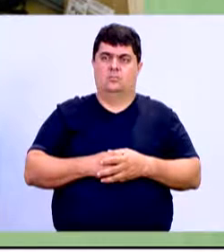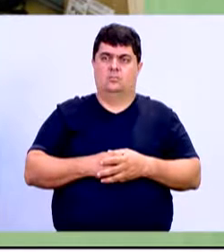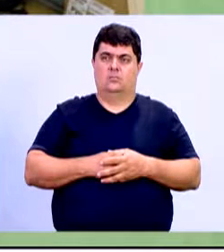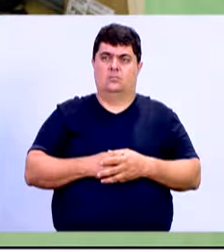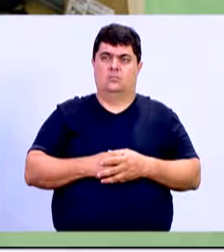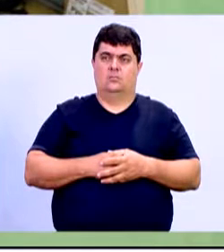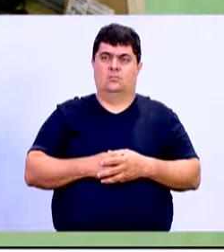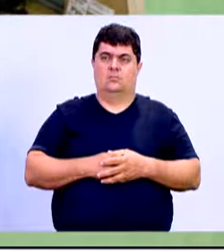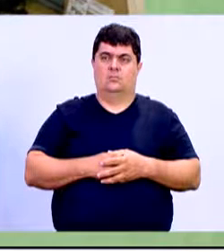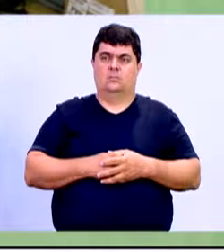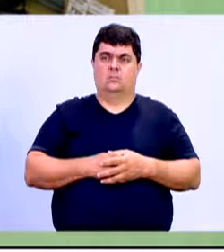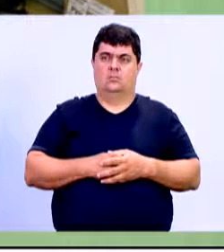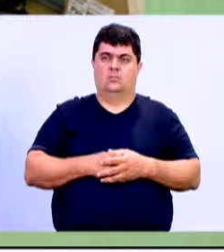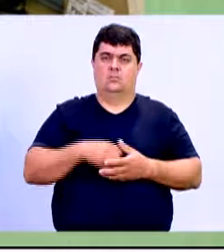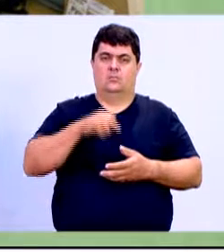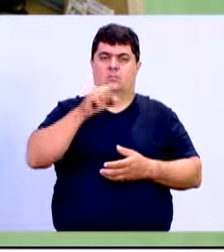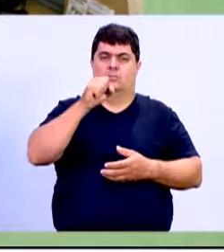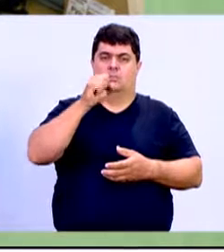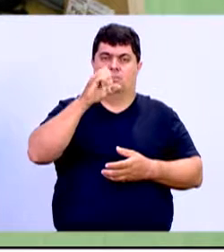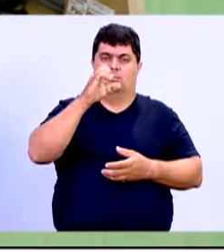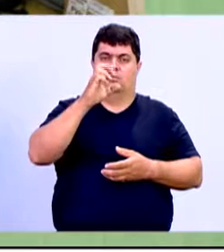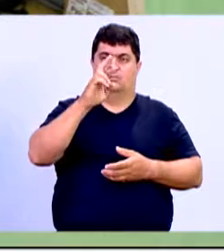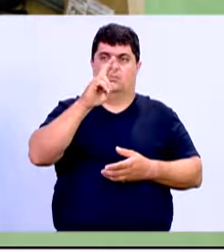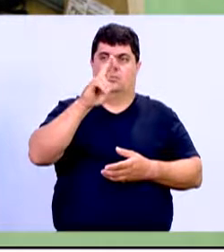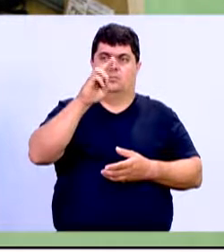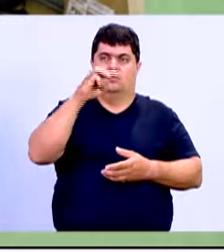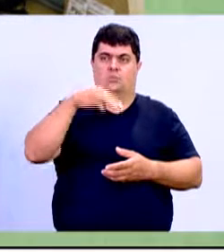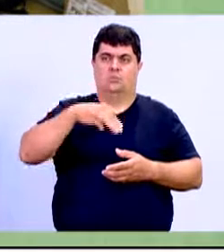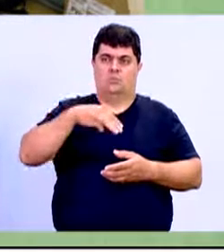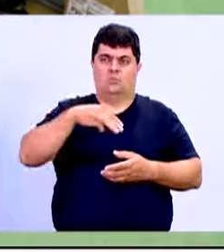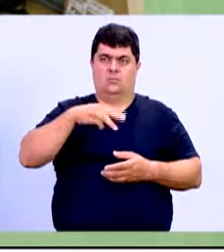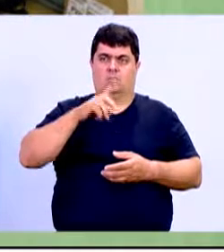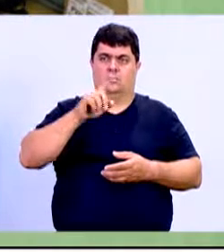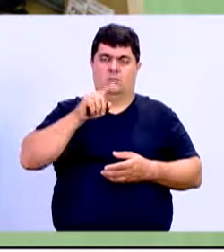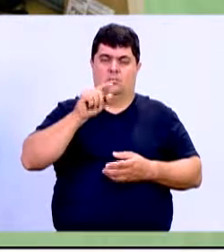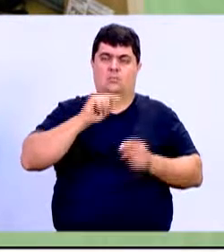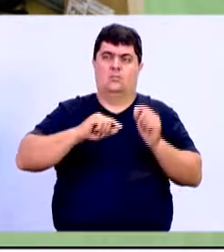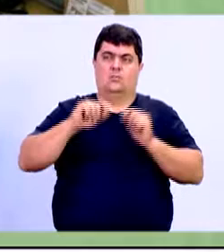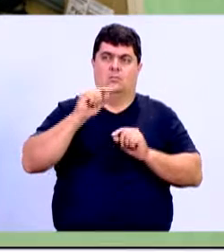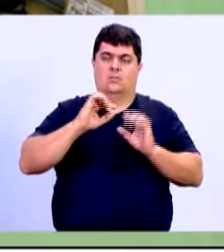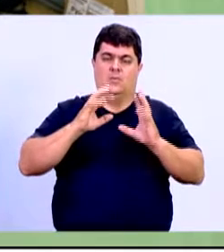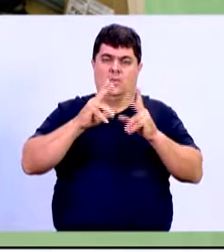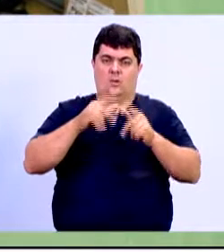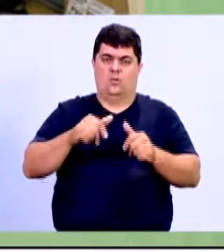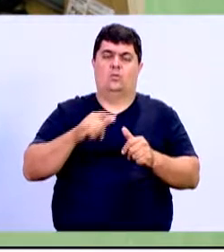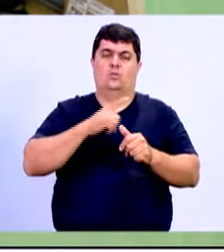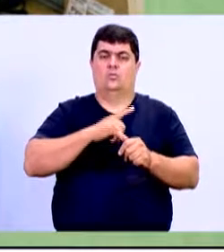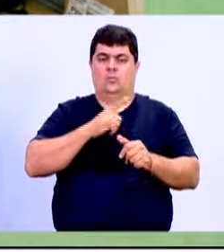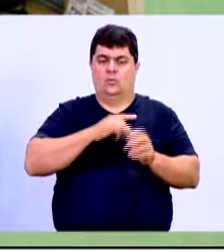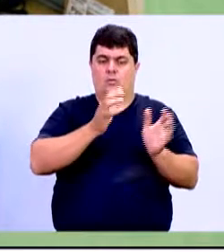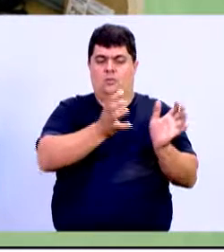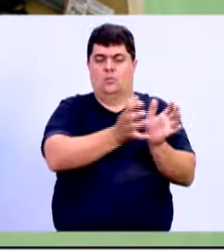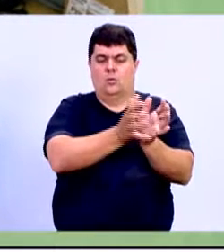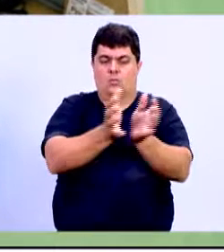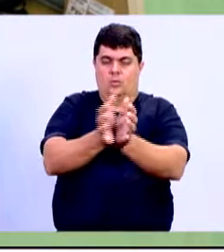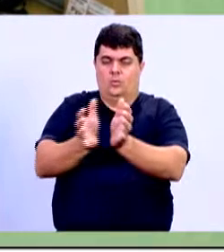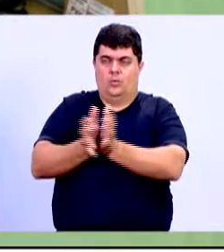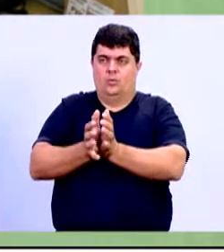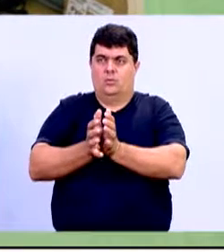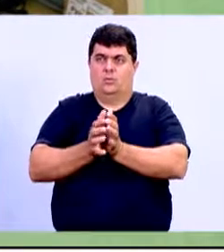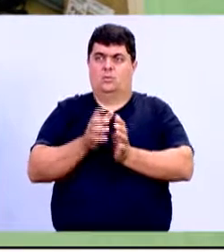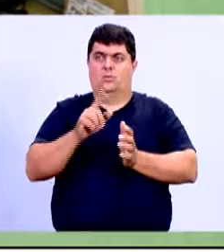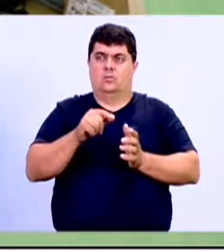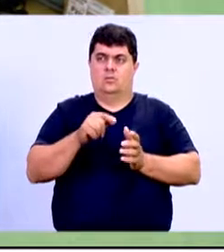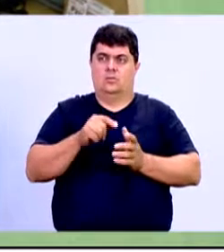metodologia ágil chamada Scrum. Tá? Então hoje toda a nossa equipe é separada em times. E este